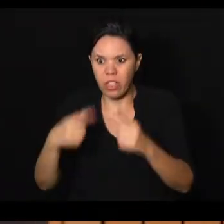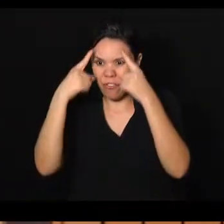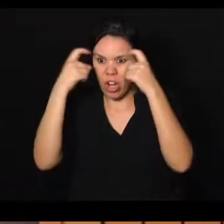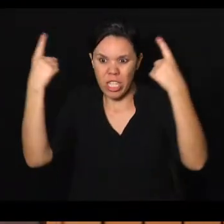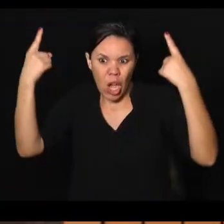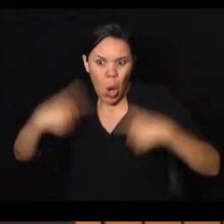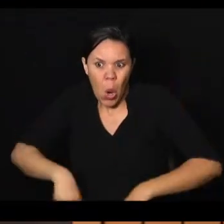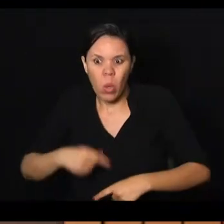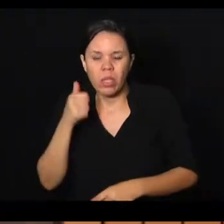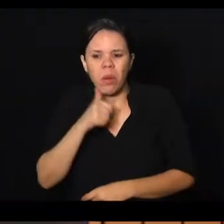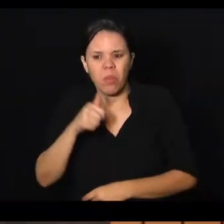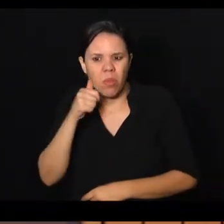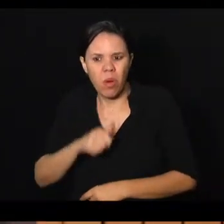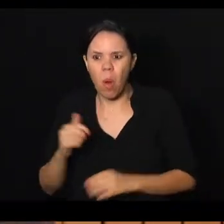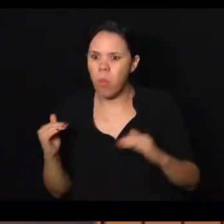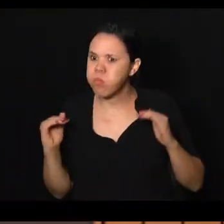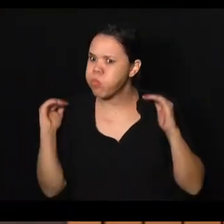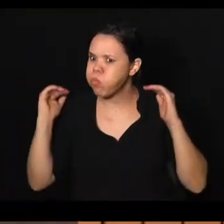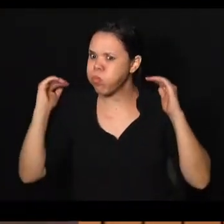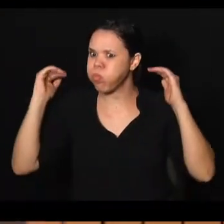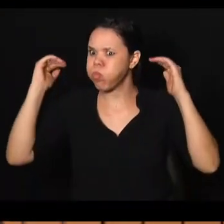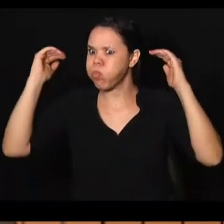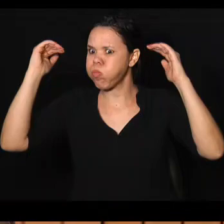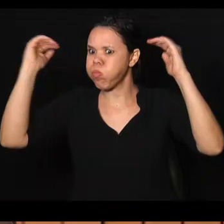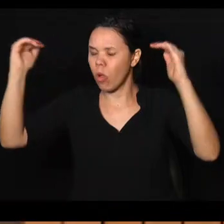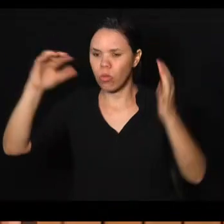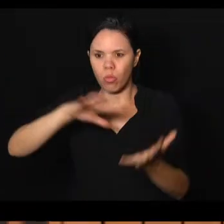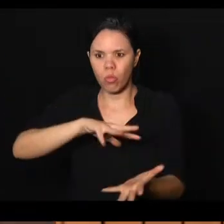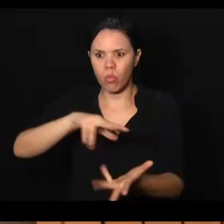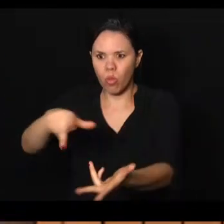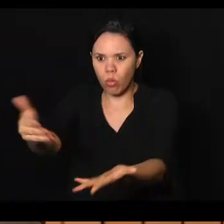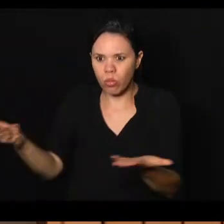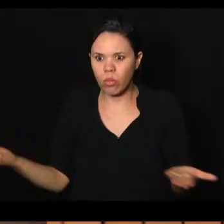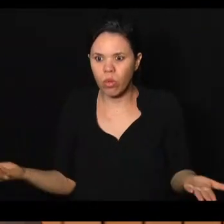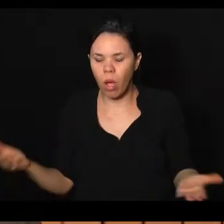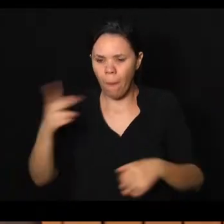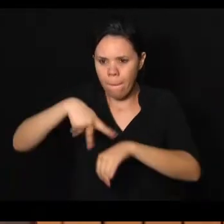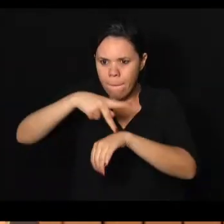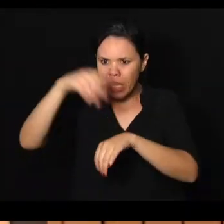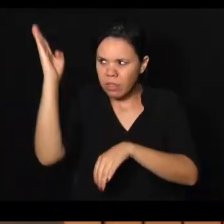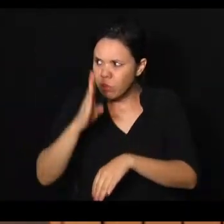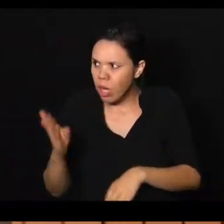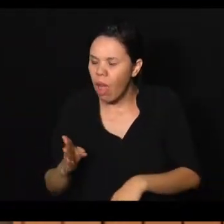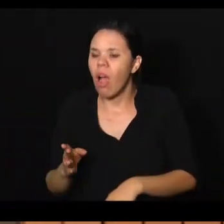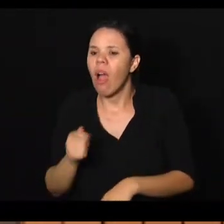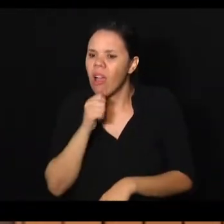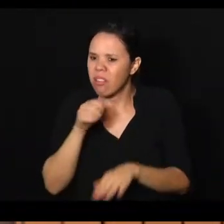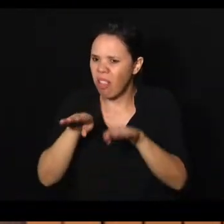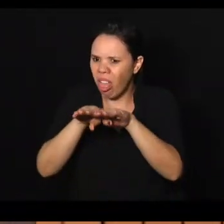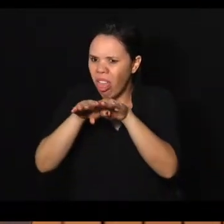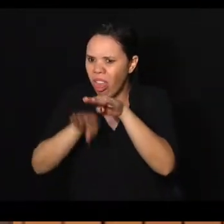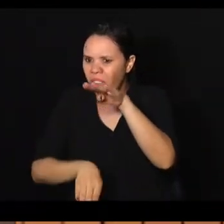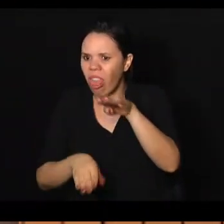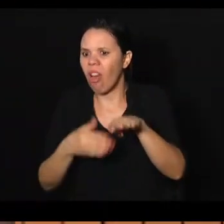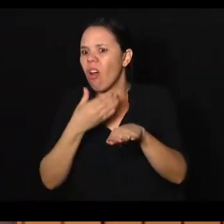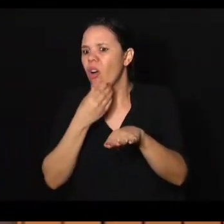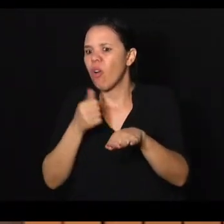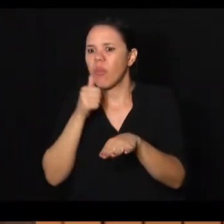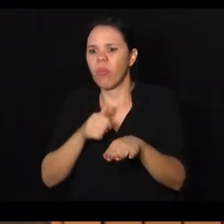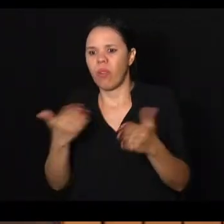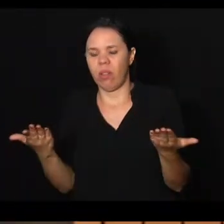mulher bate recordes mundiais. Somos um país ainda com a desigualdade entre homens e